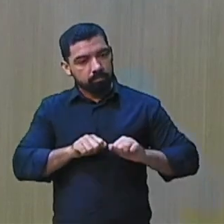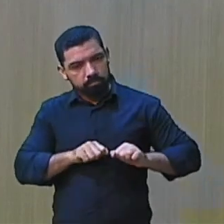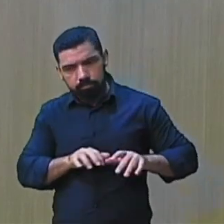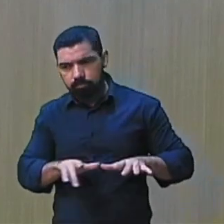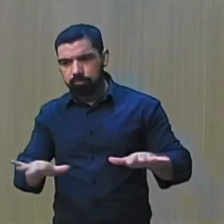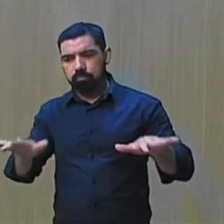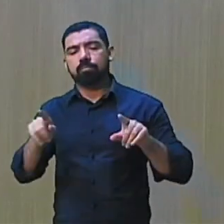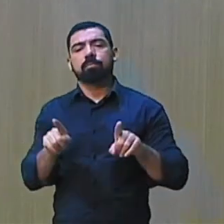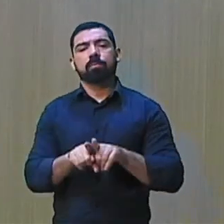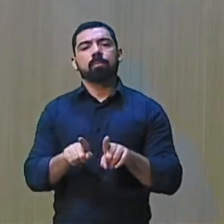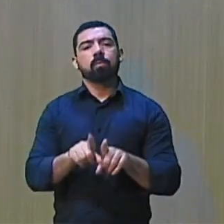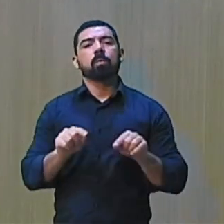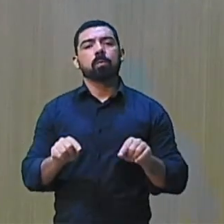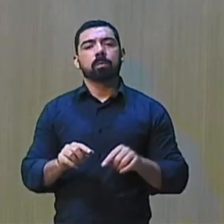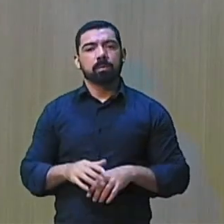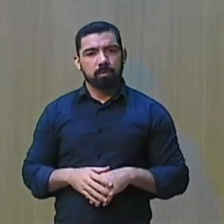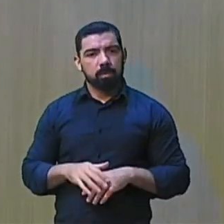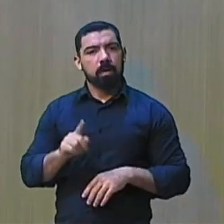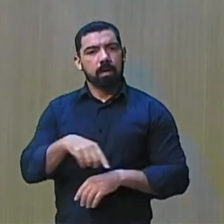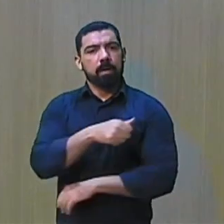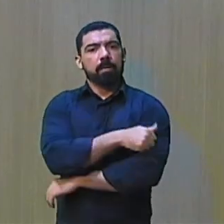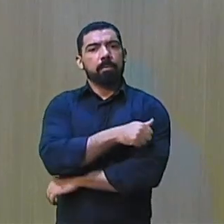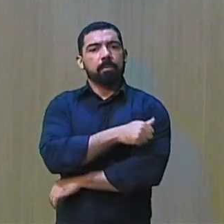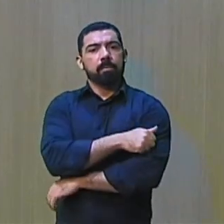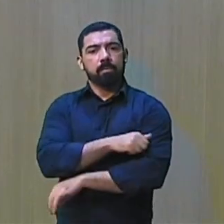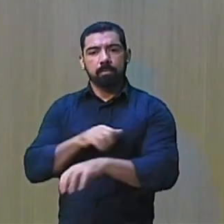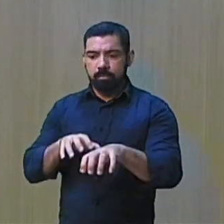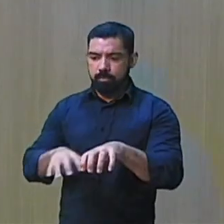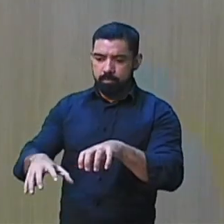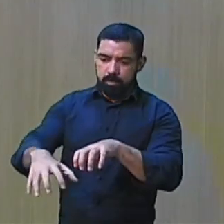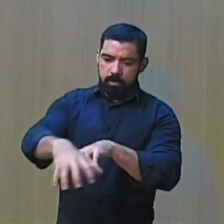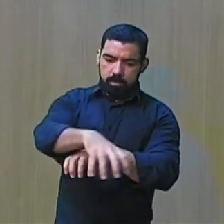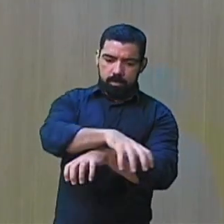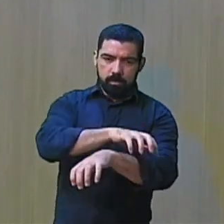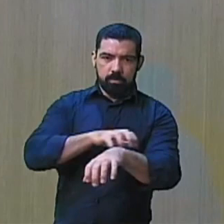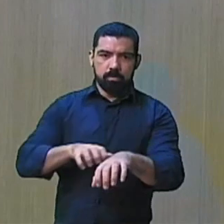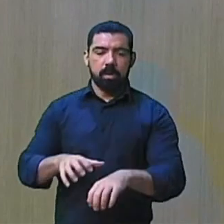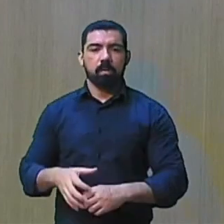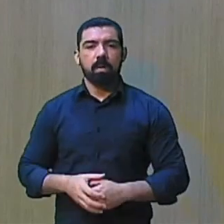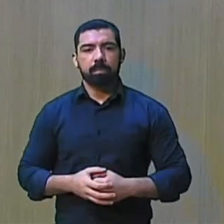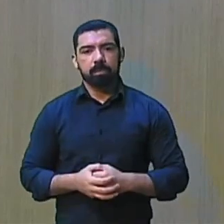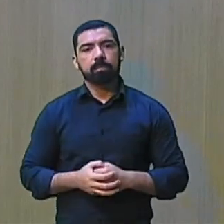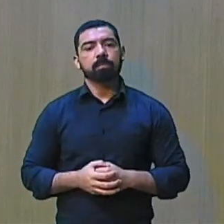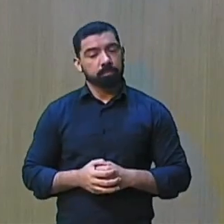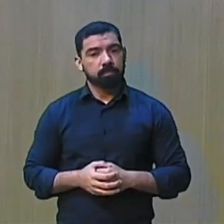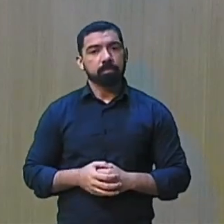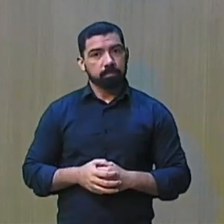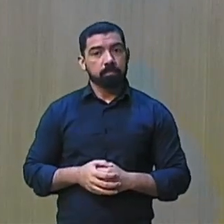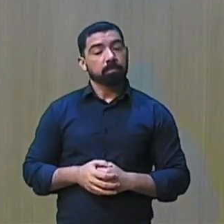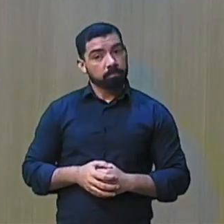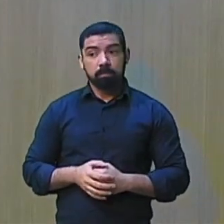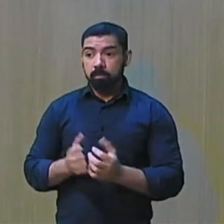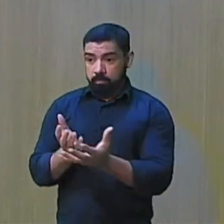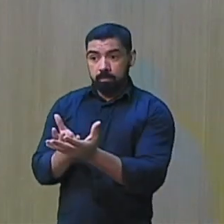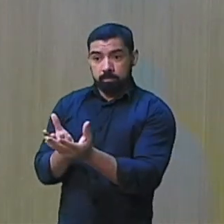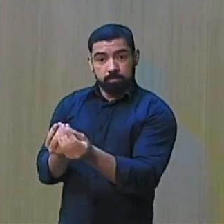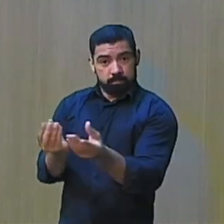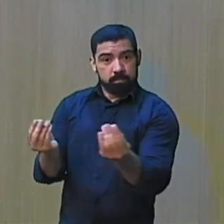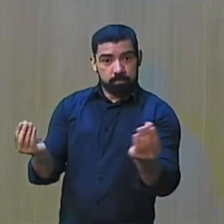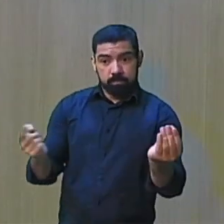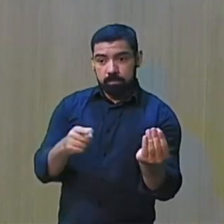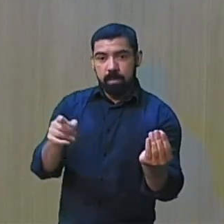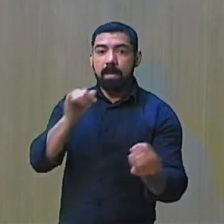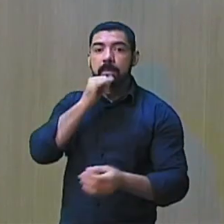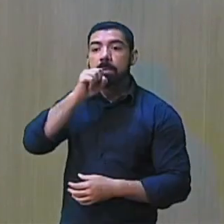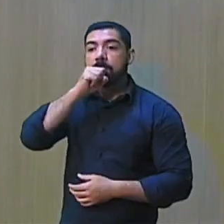para os estudantes pelo menos da região metropolitana quantos estudantes vem de